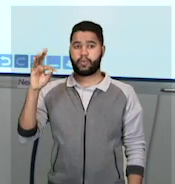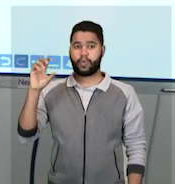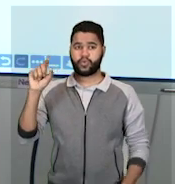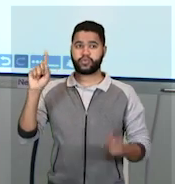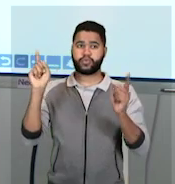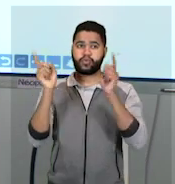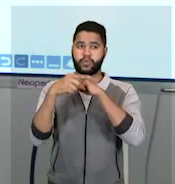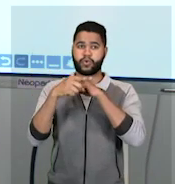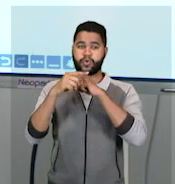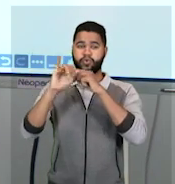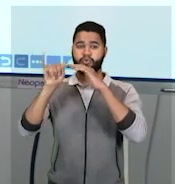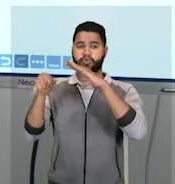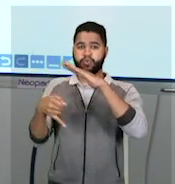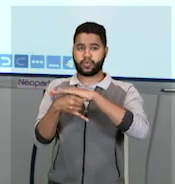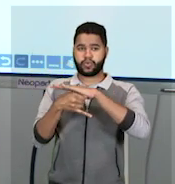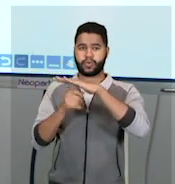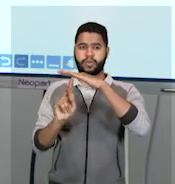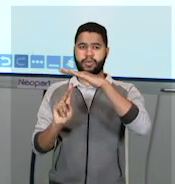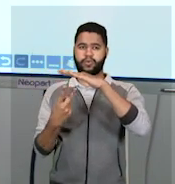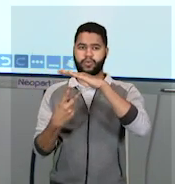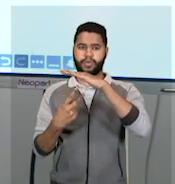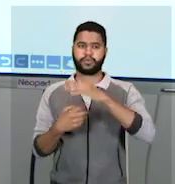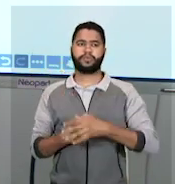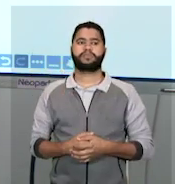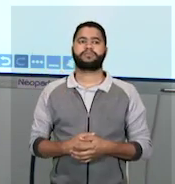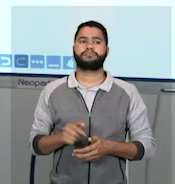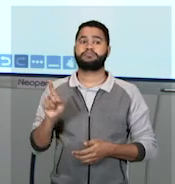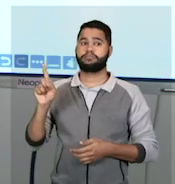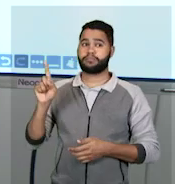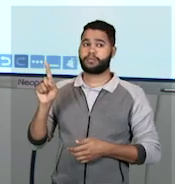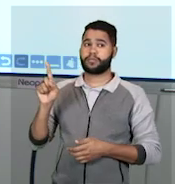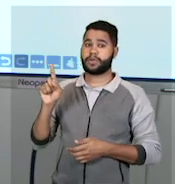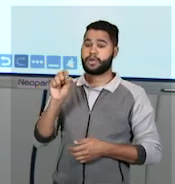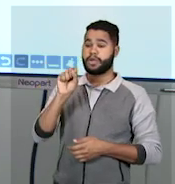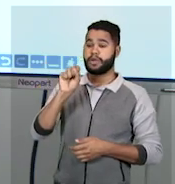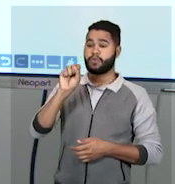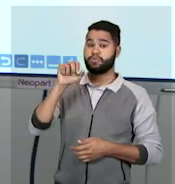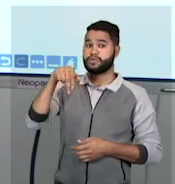seno de A. Ok?